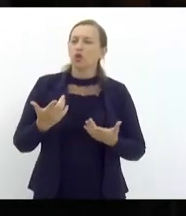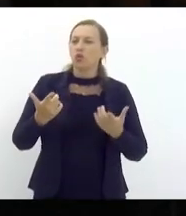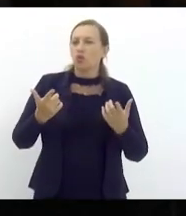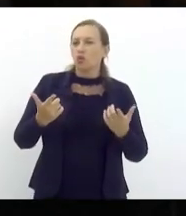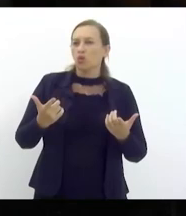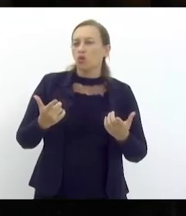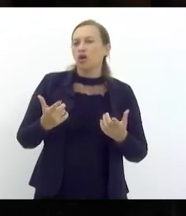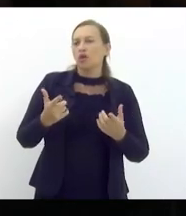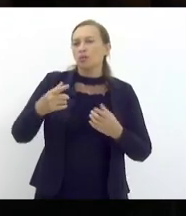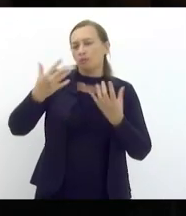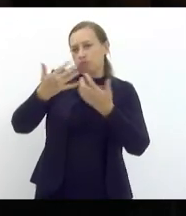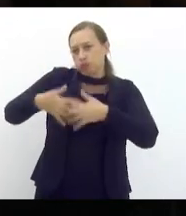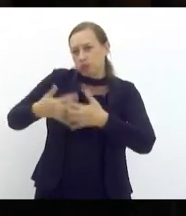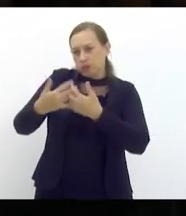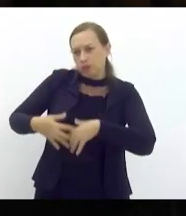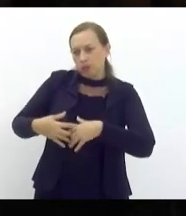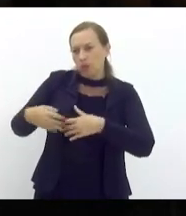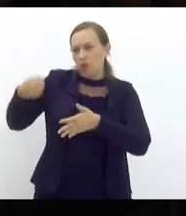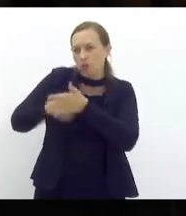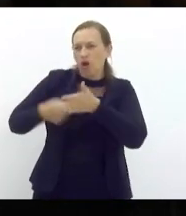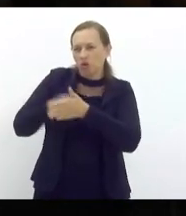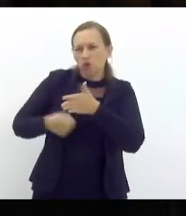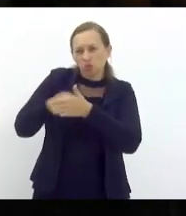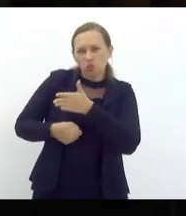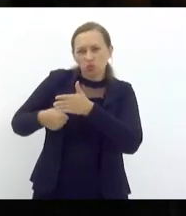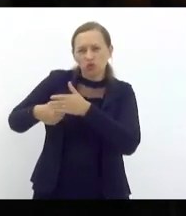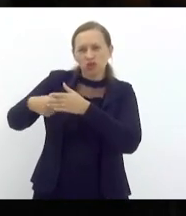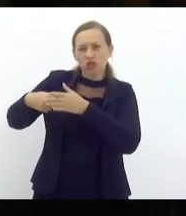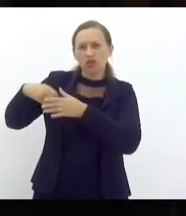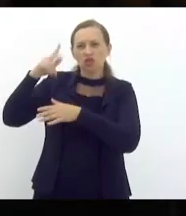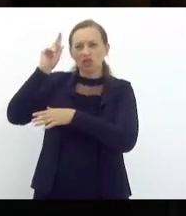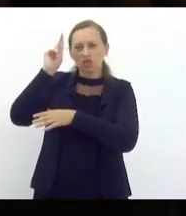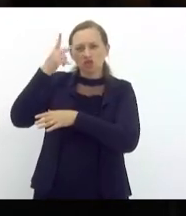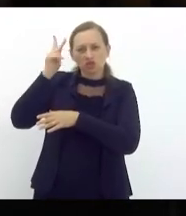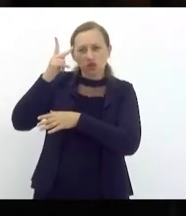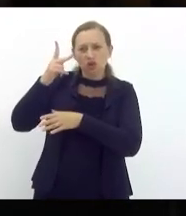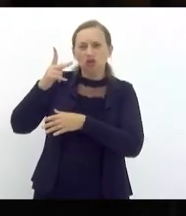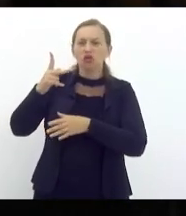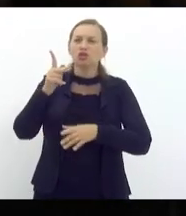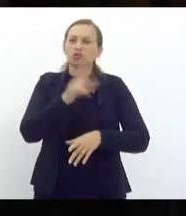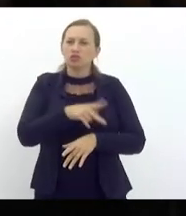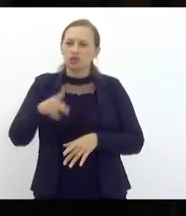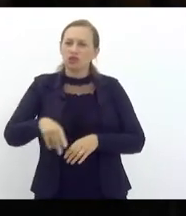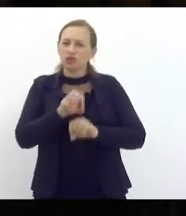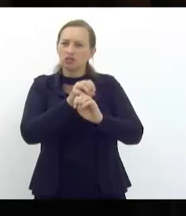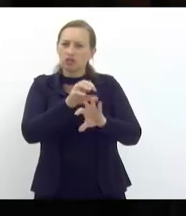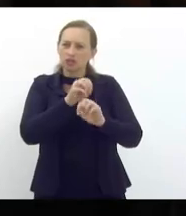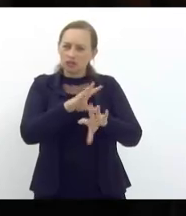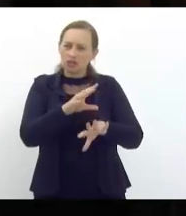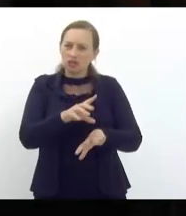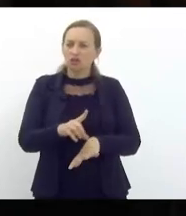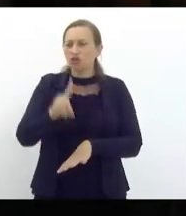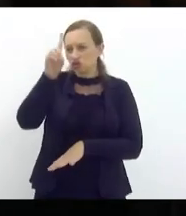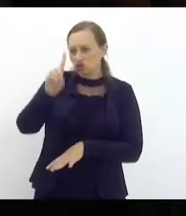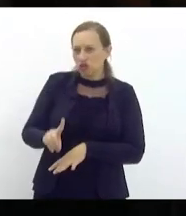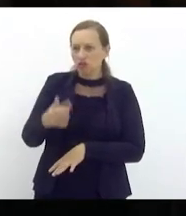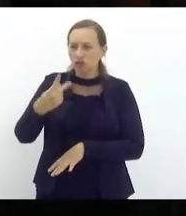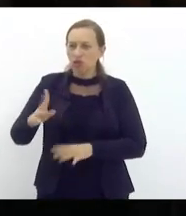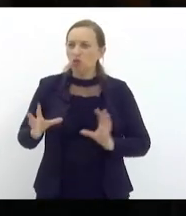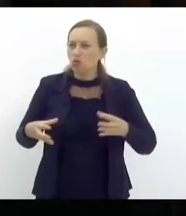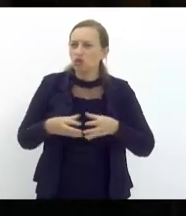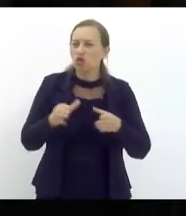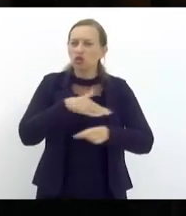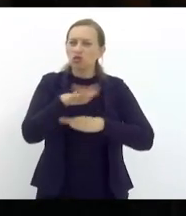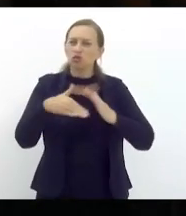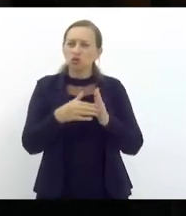a gente tem uma luta histórica do Sindicato dos Profissionais de educação pela garantia de seus direitos e como um conjunto todos